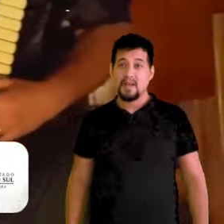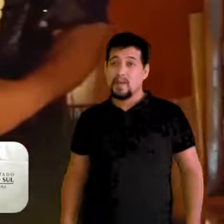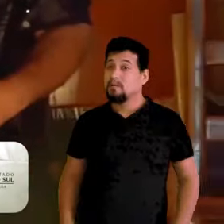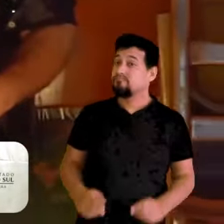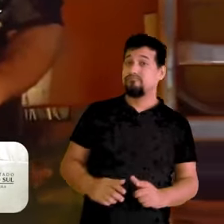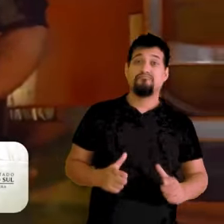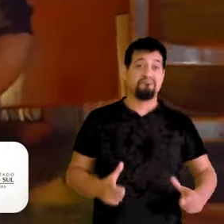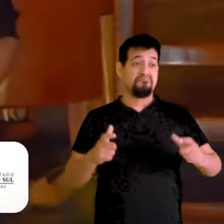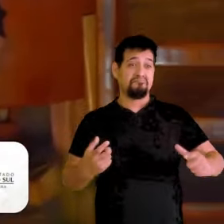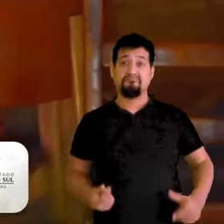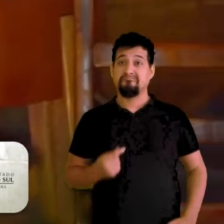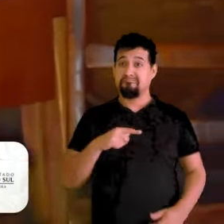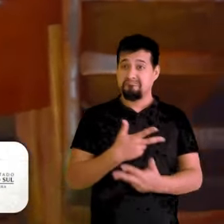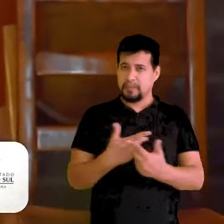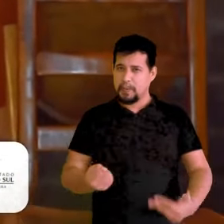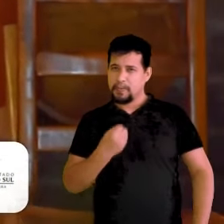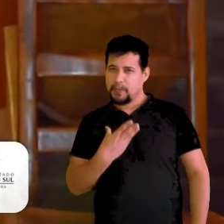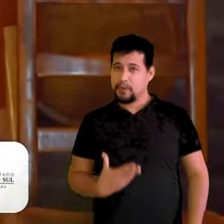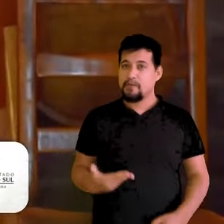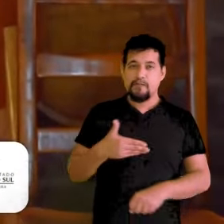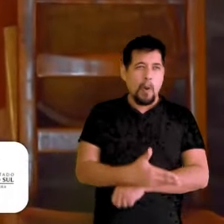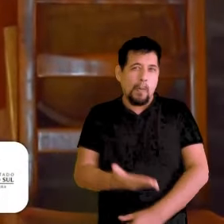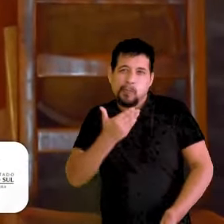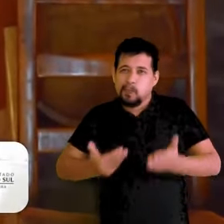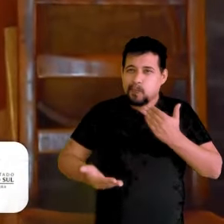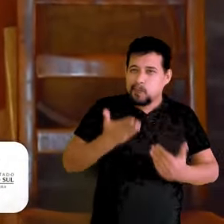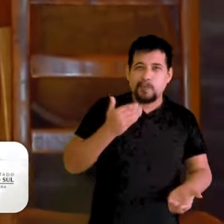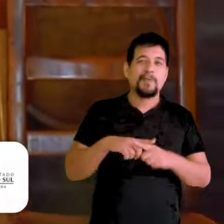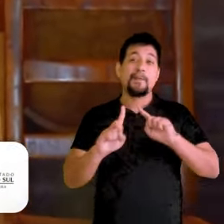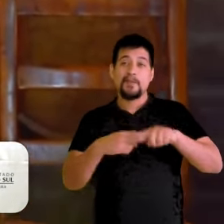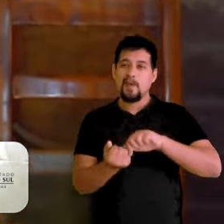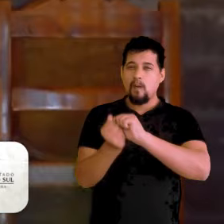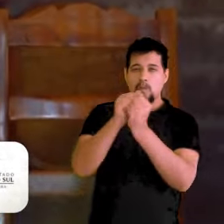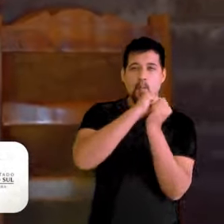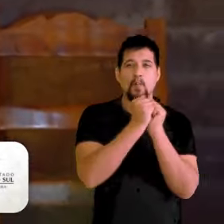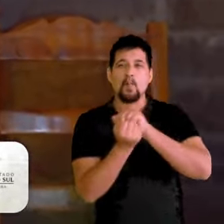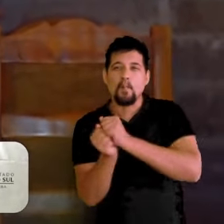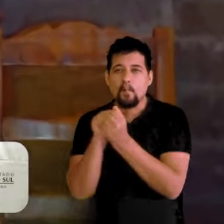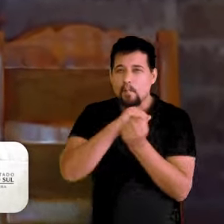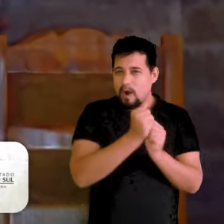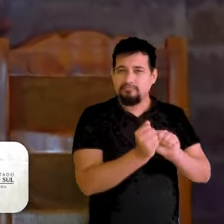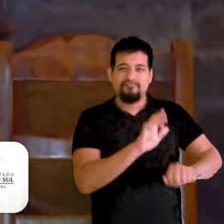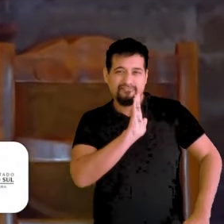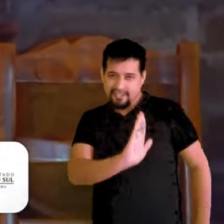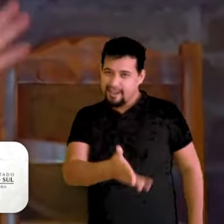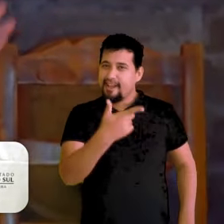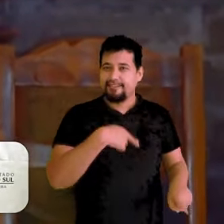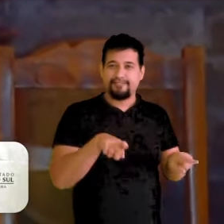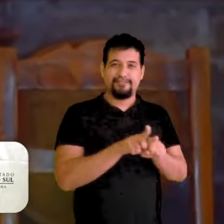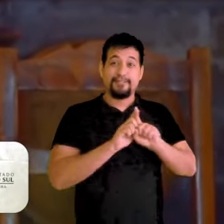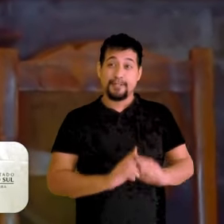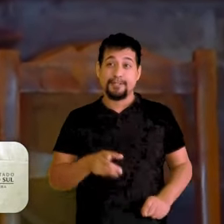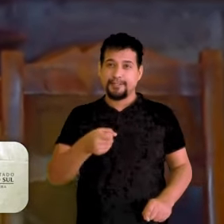Anjo de rico sempre tem coisinha boa. E eu tipo à toa vou forrar minha lombrigueira. Depois dos beijos que eu ganho desde a porta, só